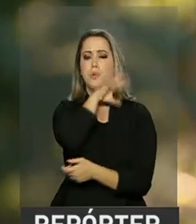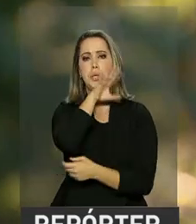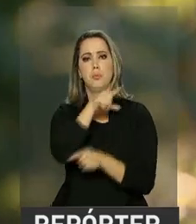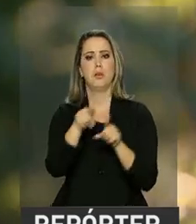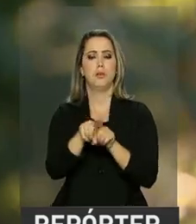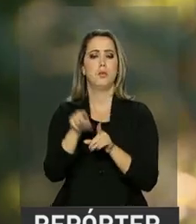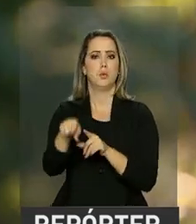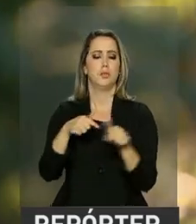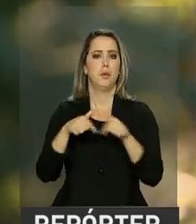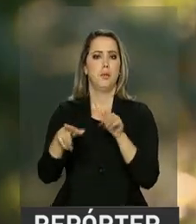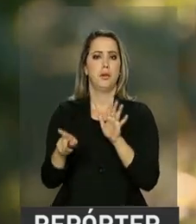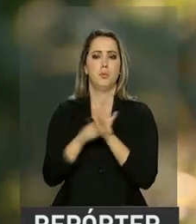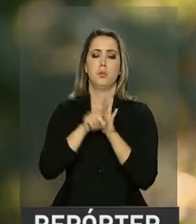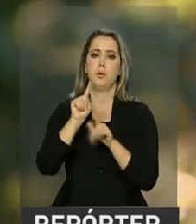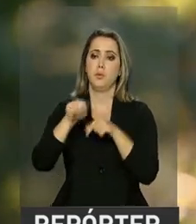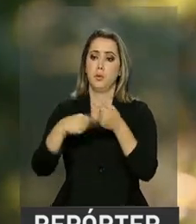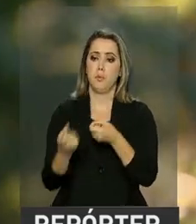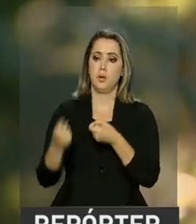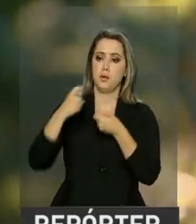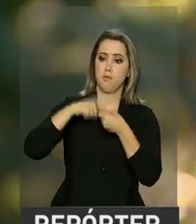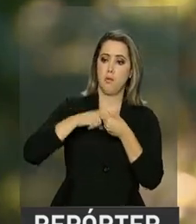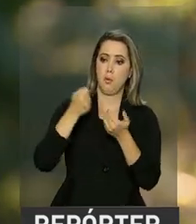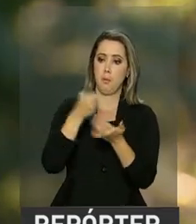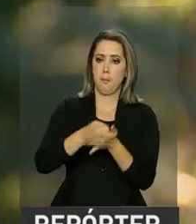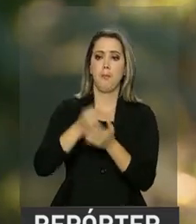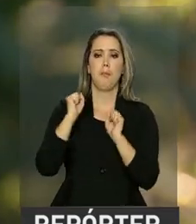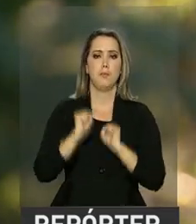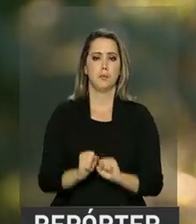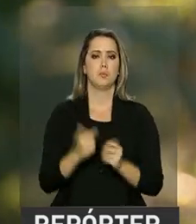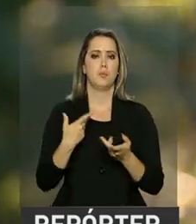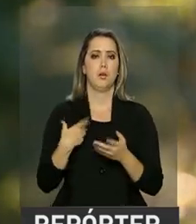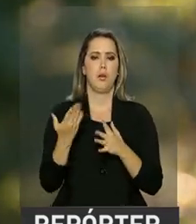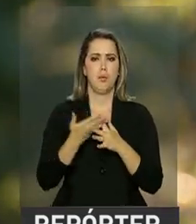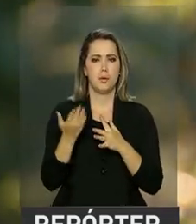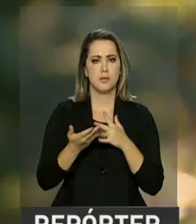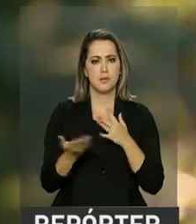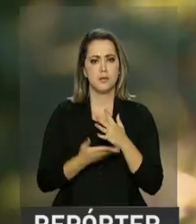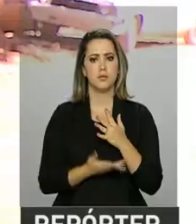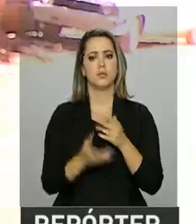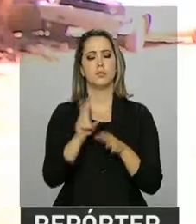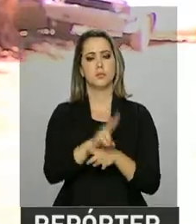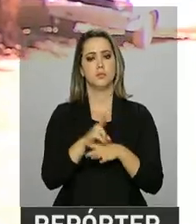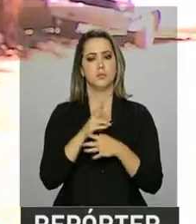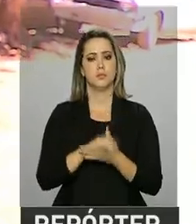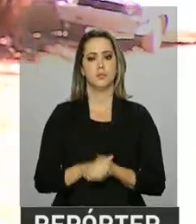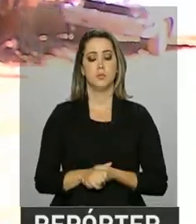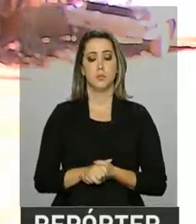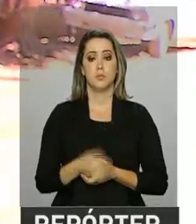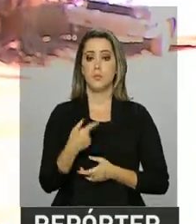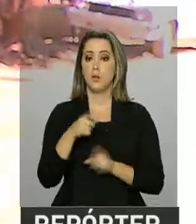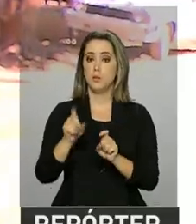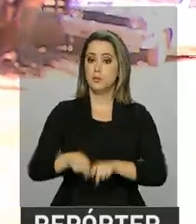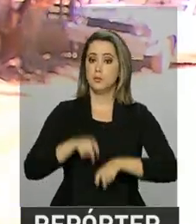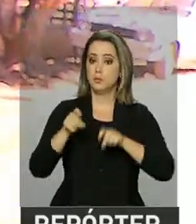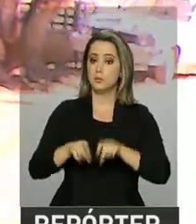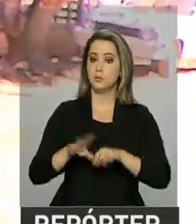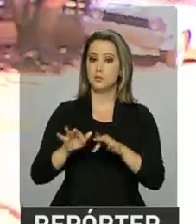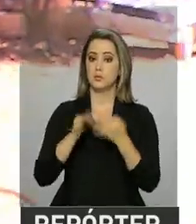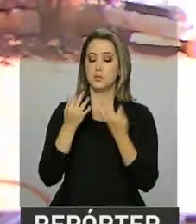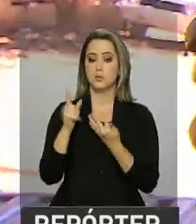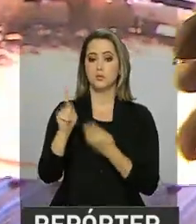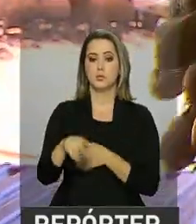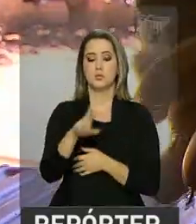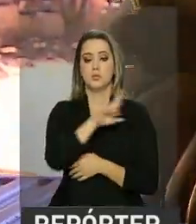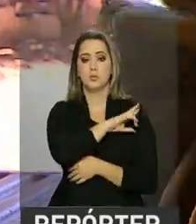dele para que depois com o retorno ele possa pagar as parcelas desse crédito nem a agricultura familiar é responsável